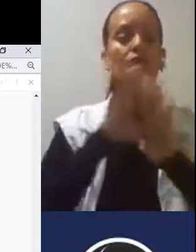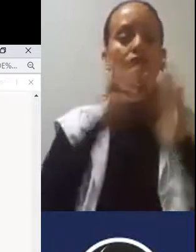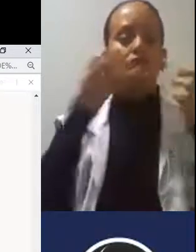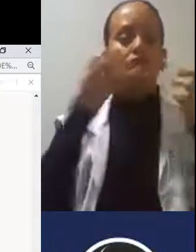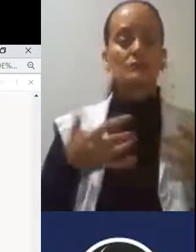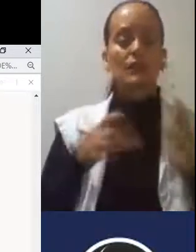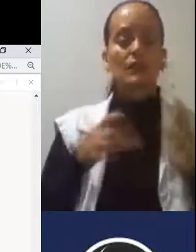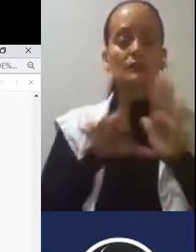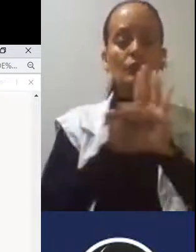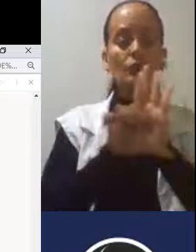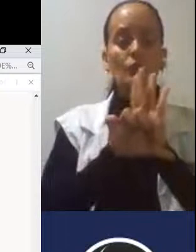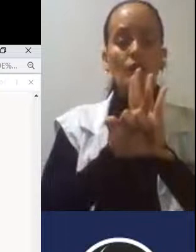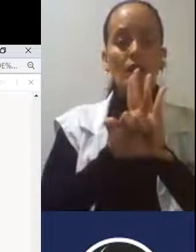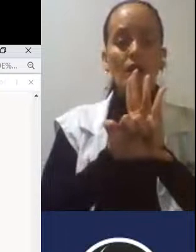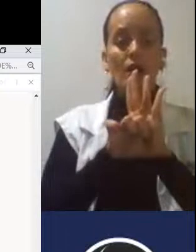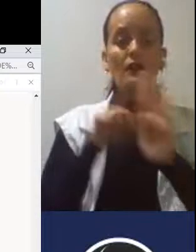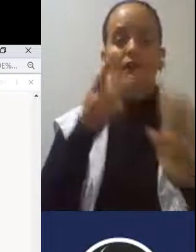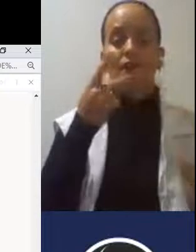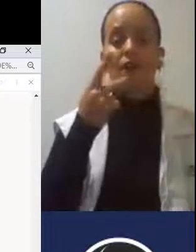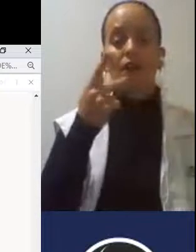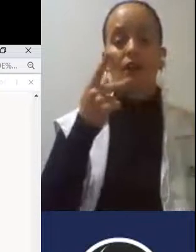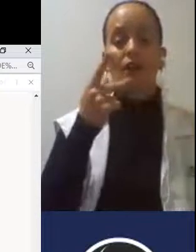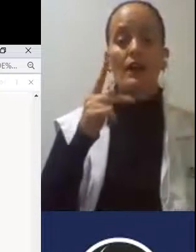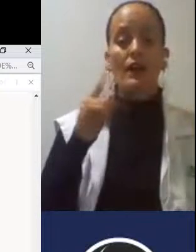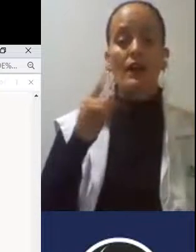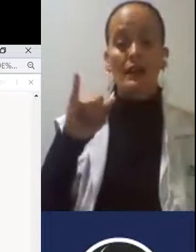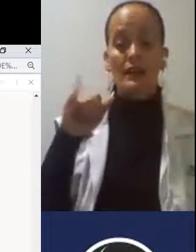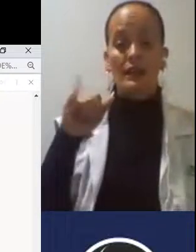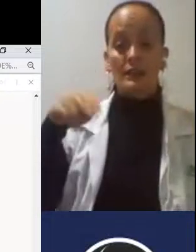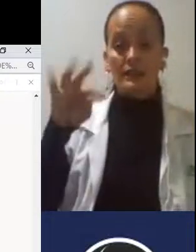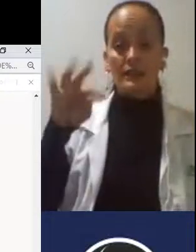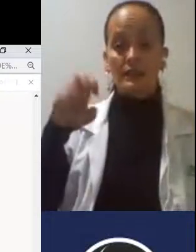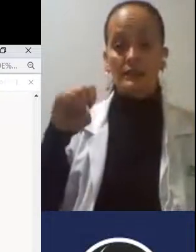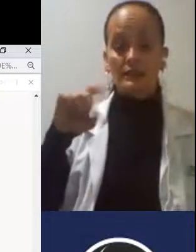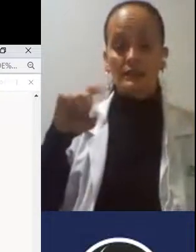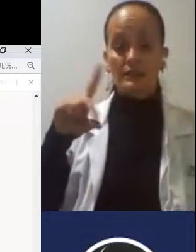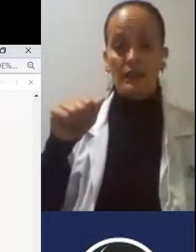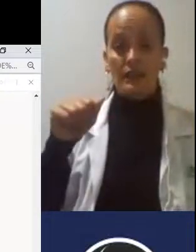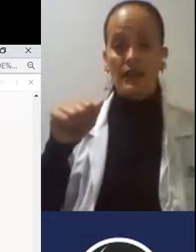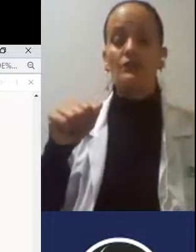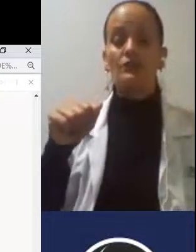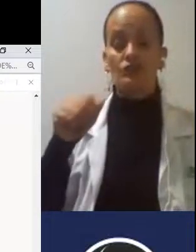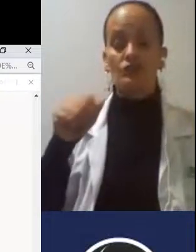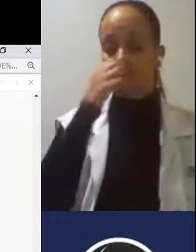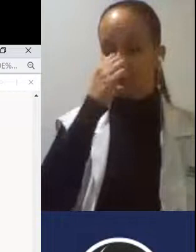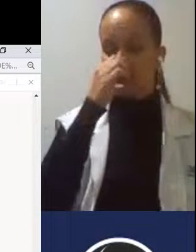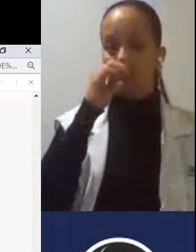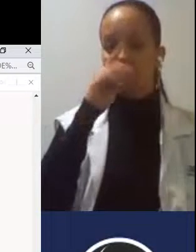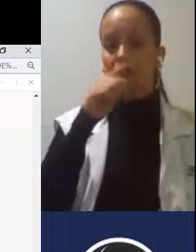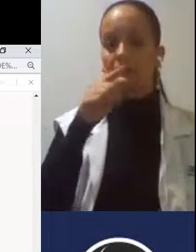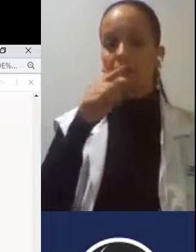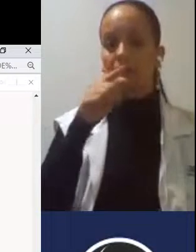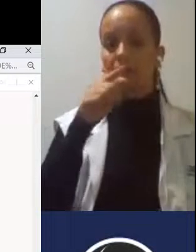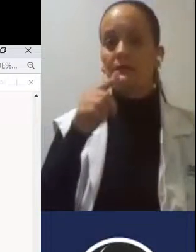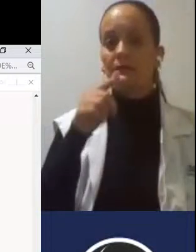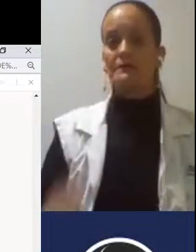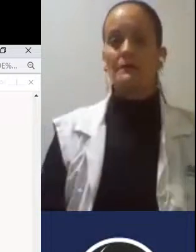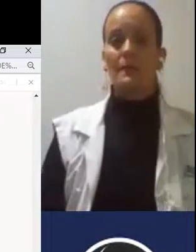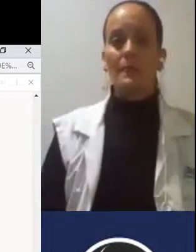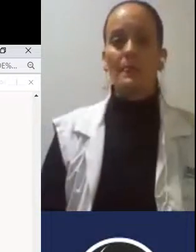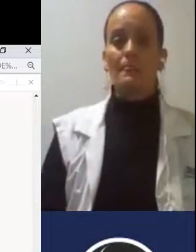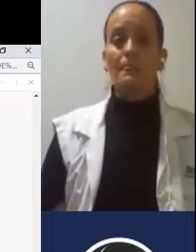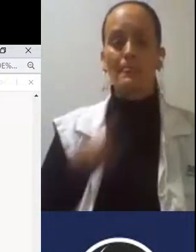Que a intensidade da corrente elétrica, vou até copiar, aqui não tem como copiar, mas essa definição aqui, ó, é muito importante,